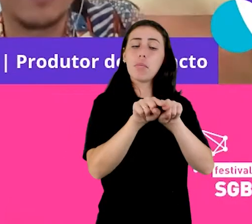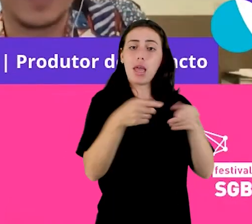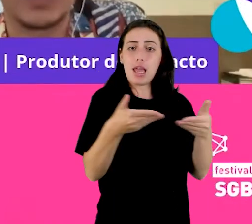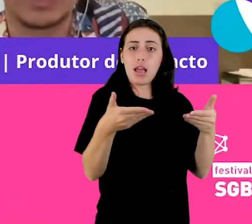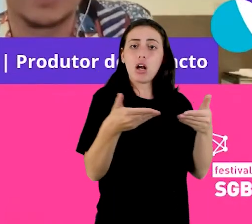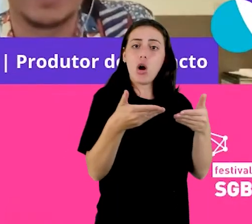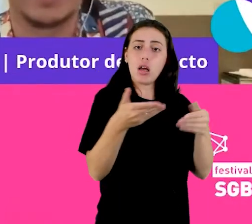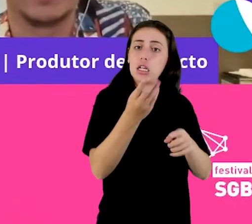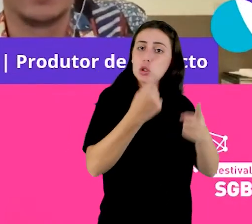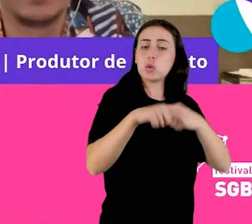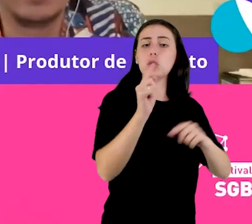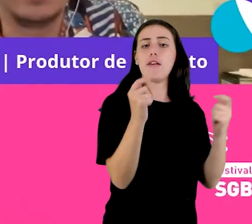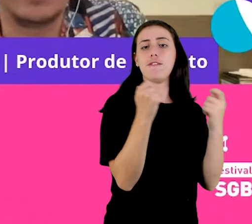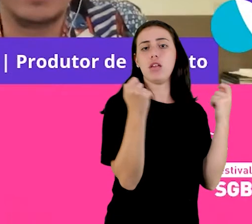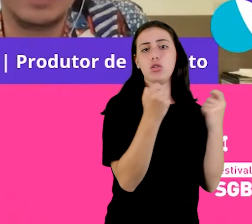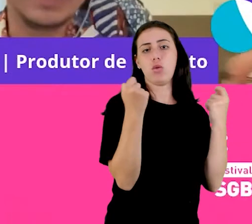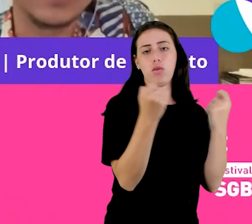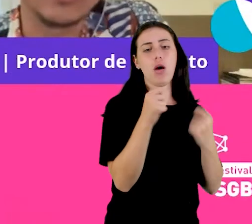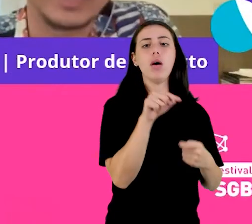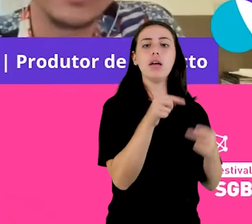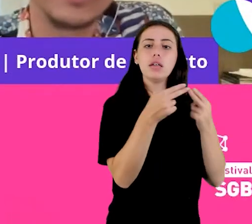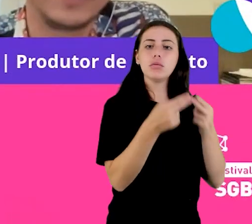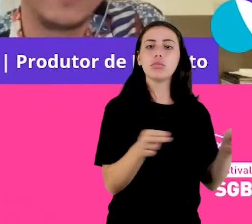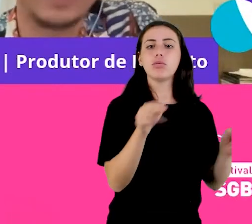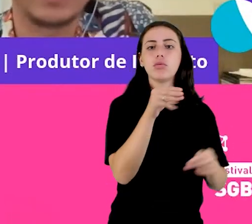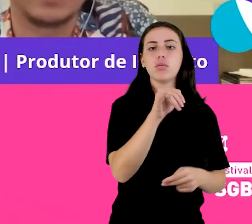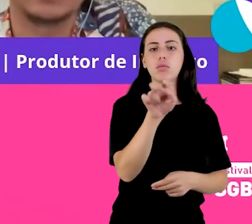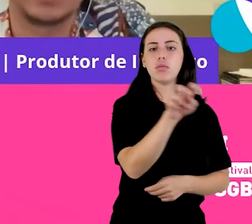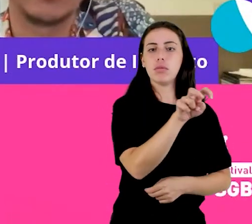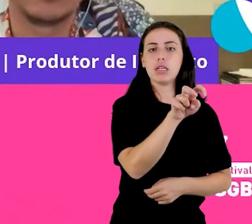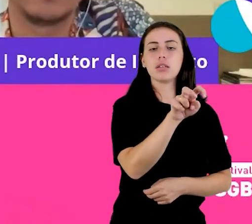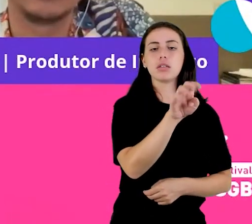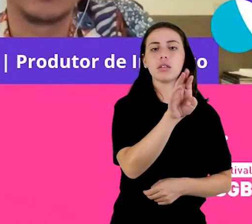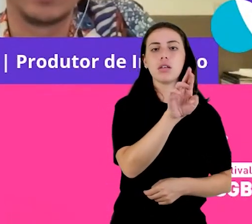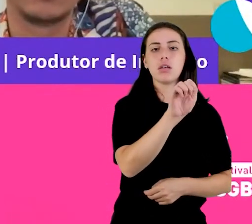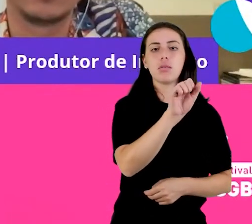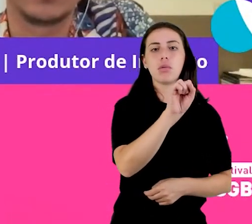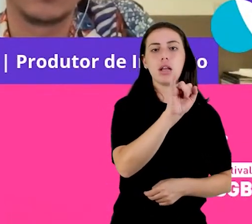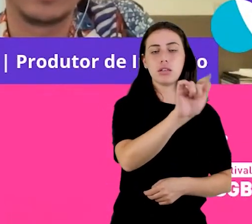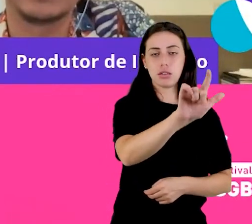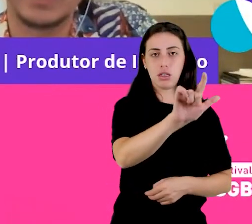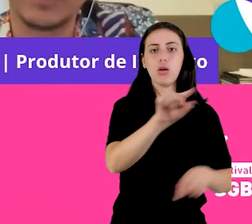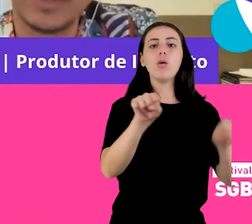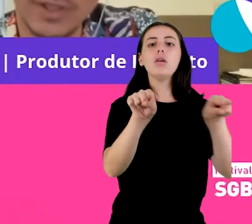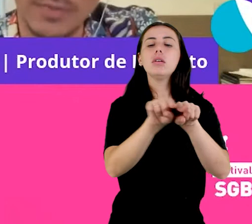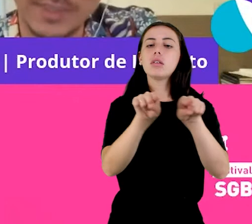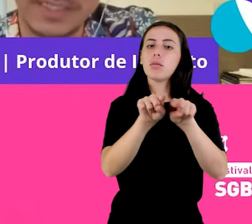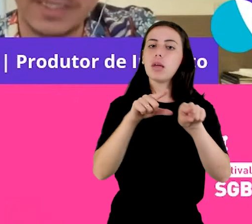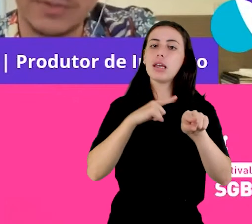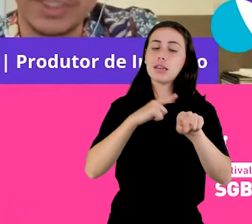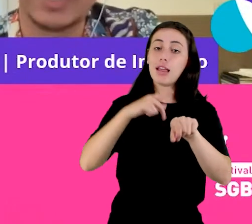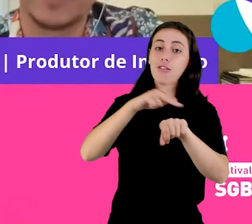poderia ser um sucesso de bilheteria, e ele está sendo um sucesso em festivais, né? Ele estreou há menos de um ano, ele estreou em dezembro, no